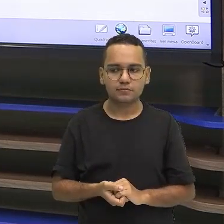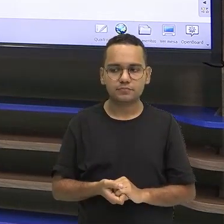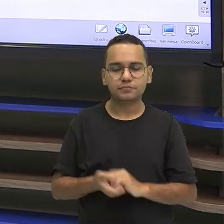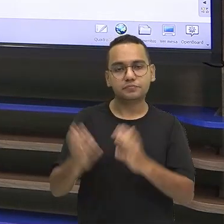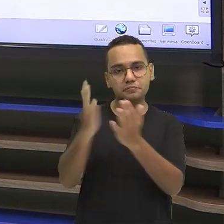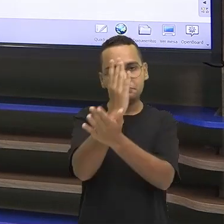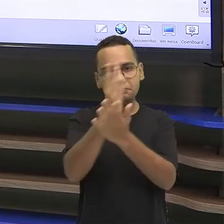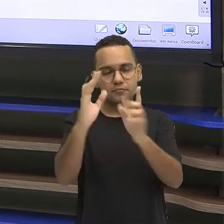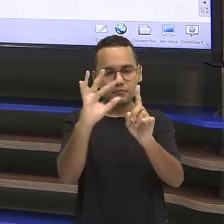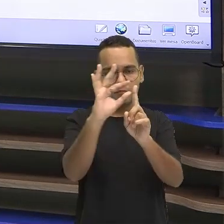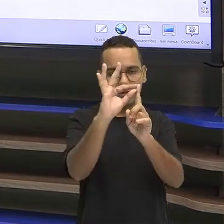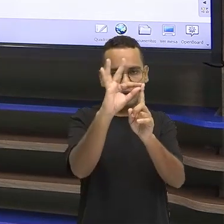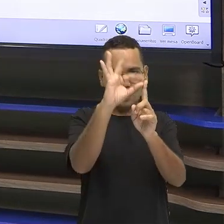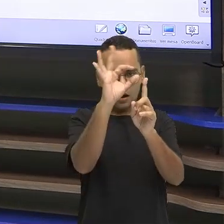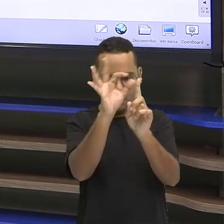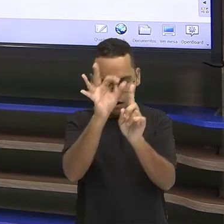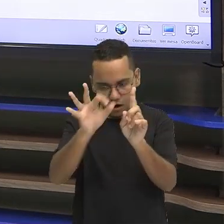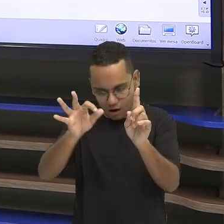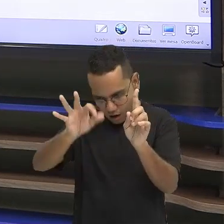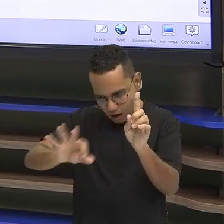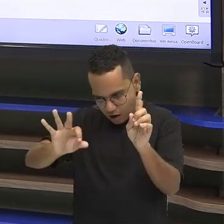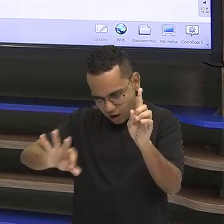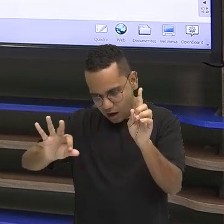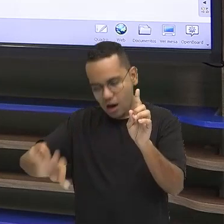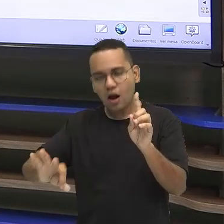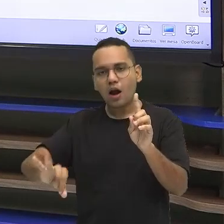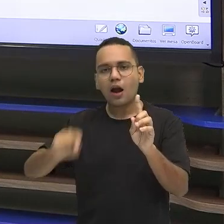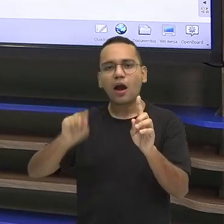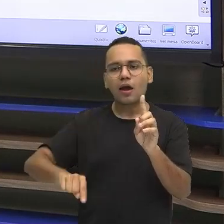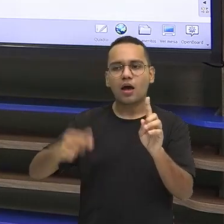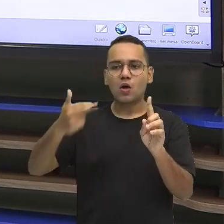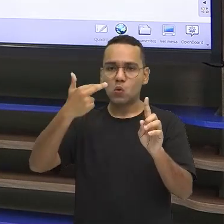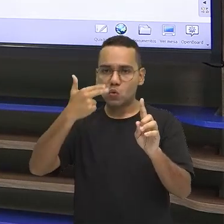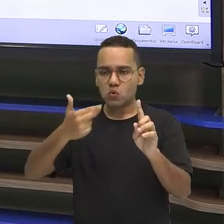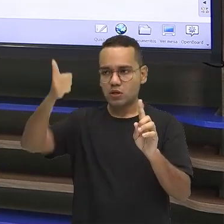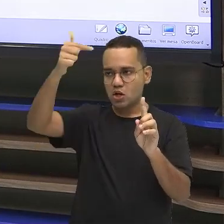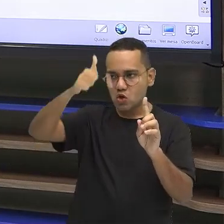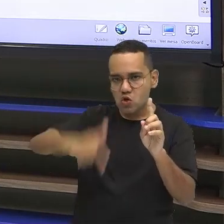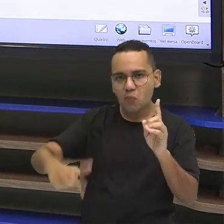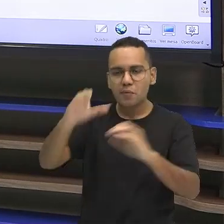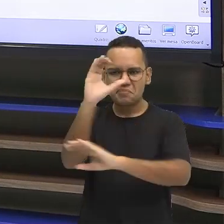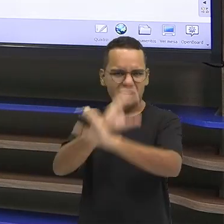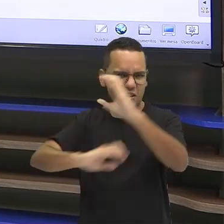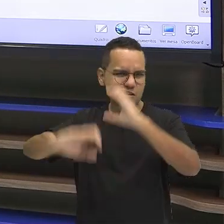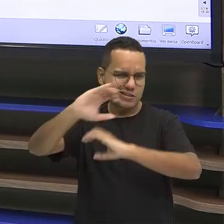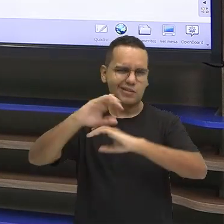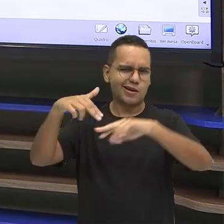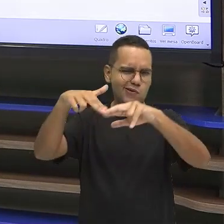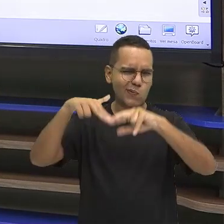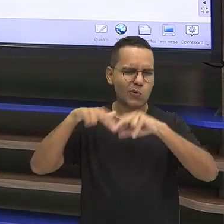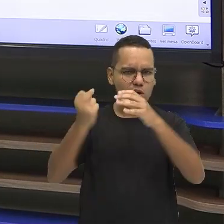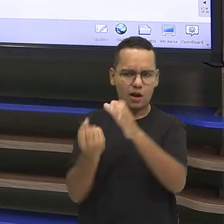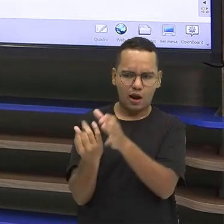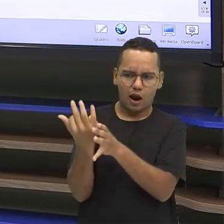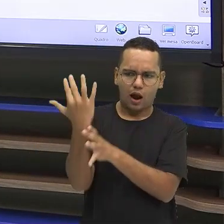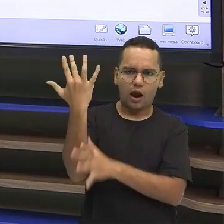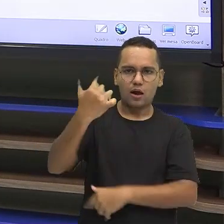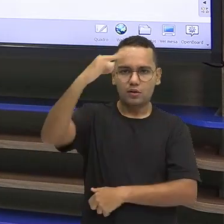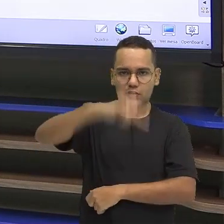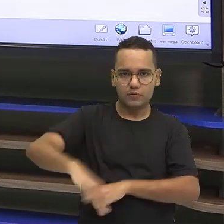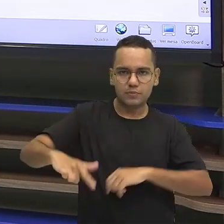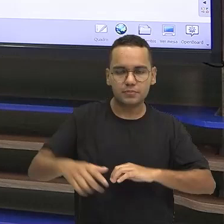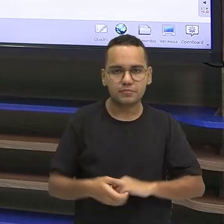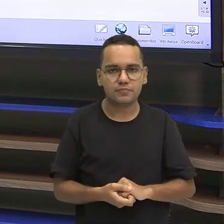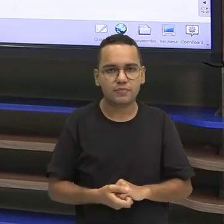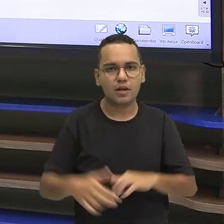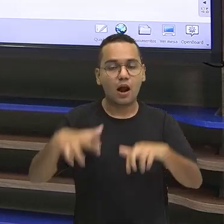no solo amazônico são elas que vão dar os nutrientes de volta para as suas raízes, para essas plantas continuarem crescendo, tá?